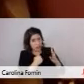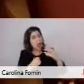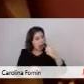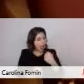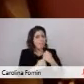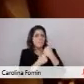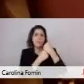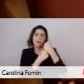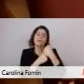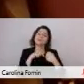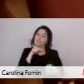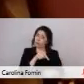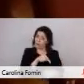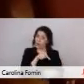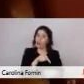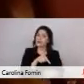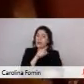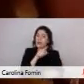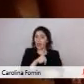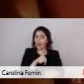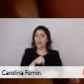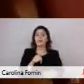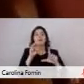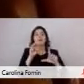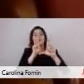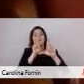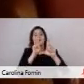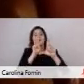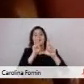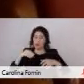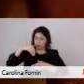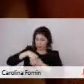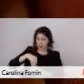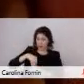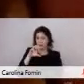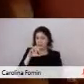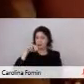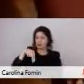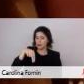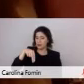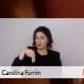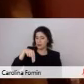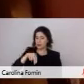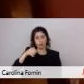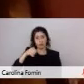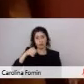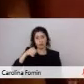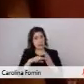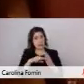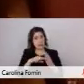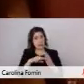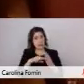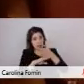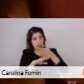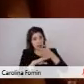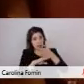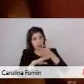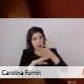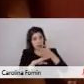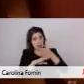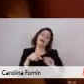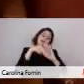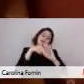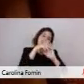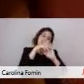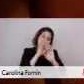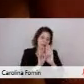que está no CNJ, né? Existe uma forma de você acessar, e são notas técnicas que são emitidas de